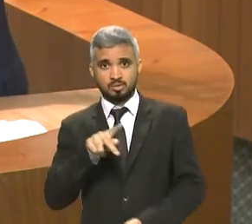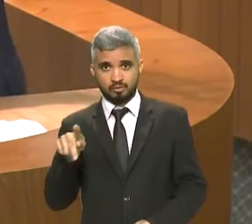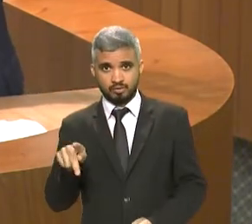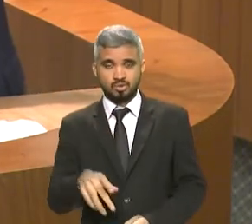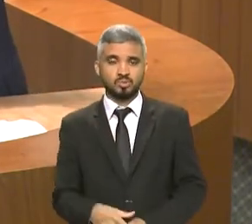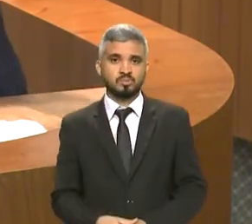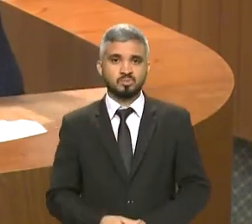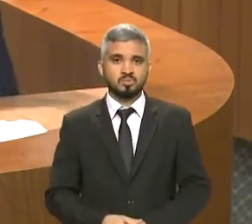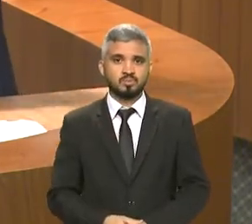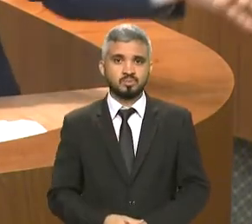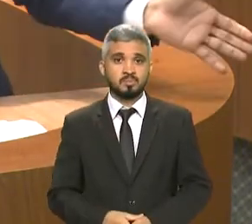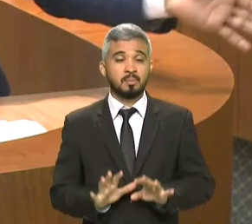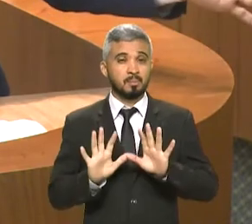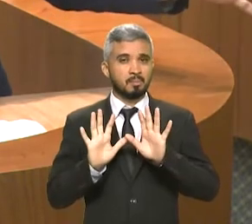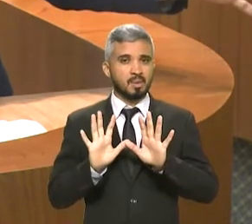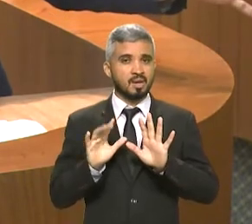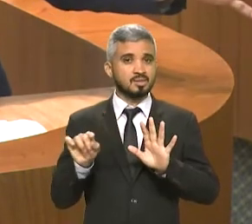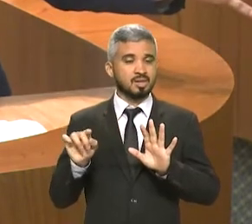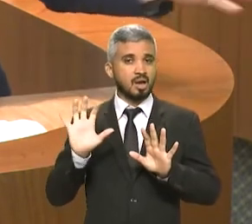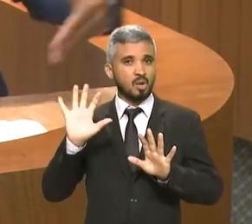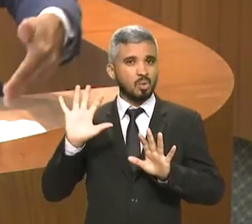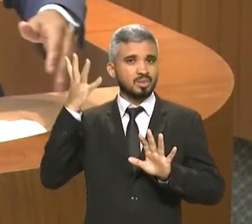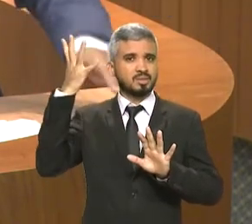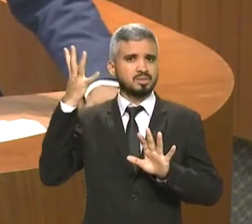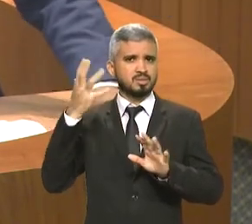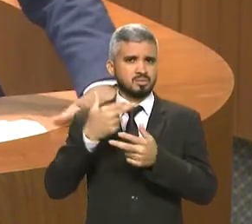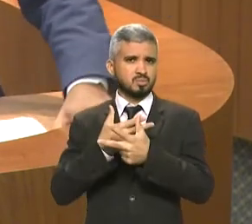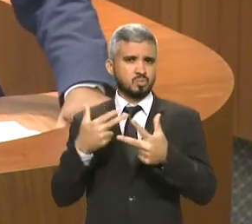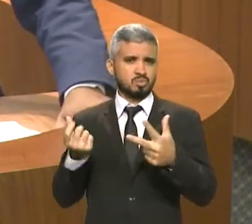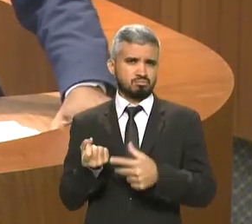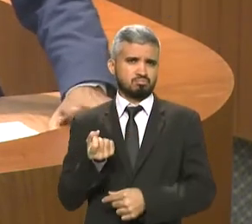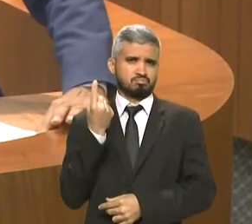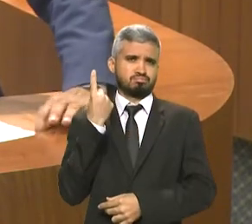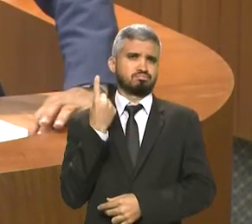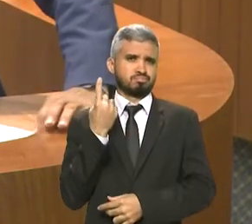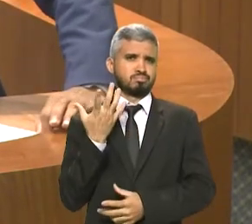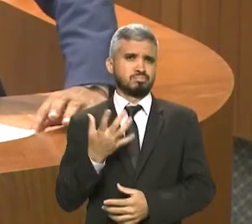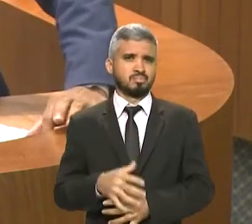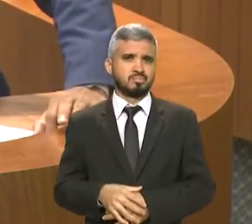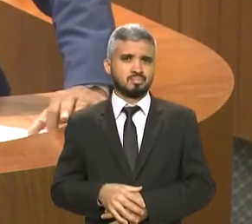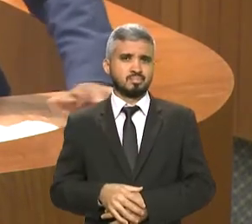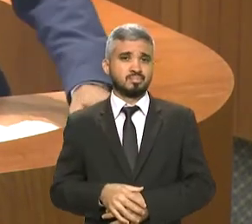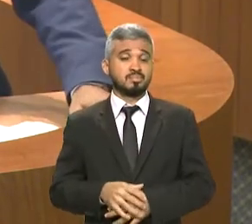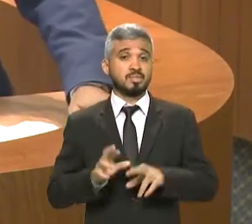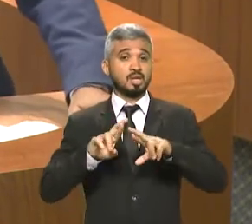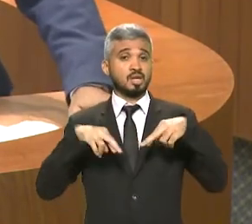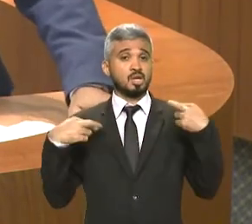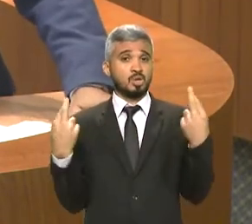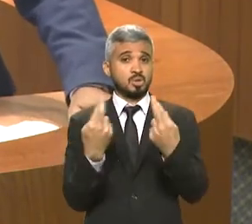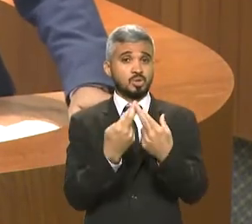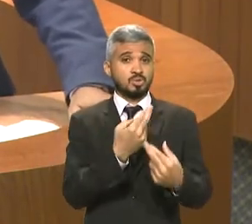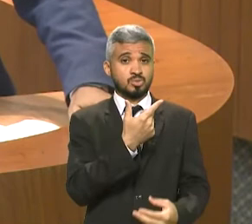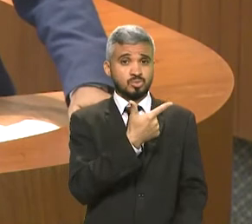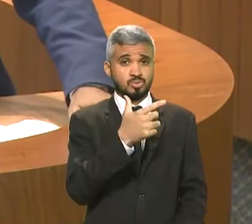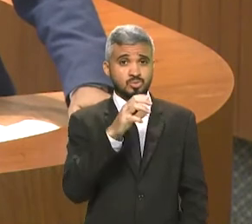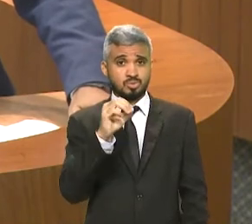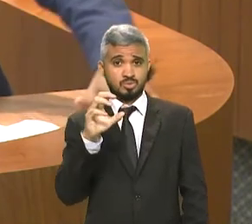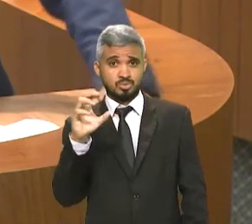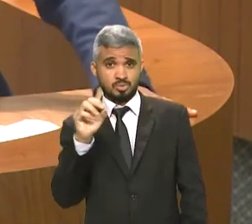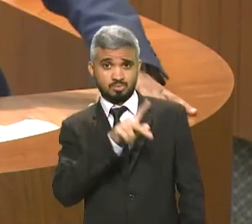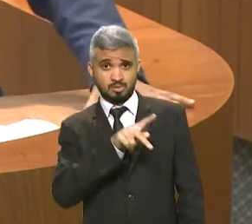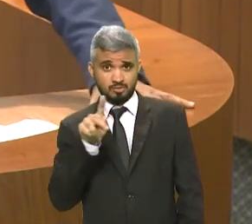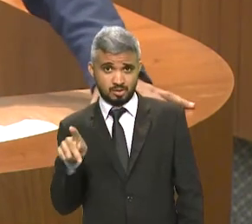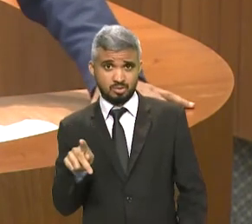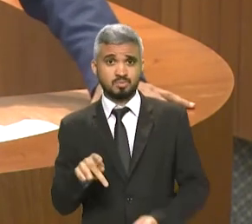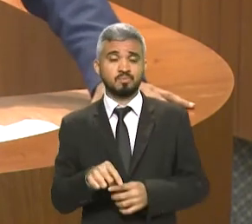surreal, inacreditável. Estive reunido com mais de 300 professores, saí da reunião e fui protocolar o documento na